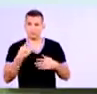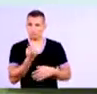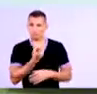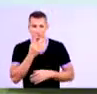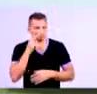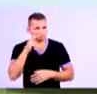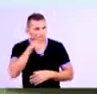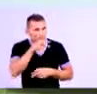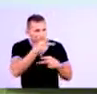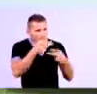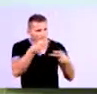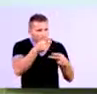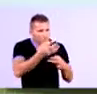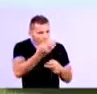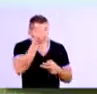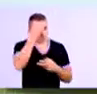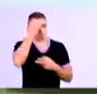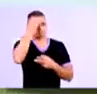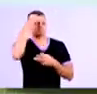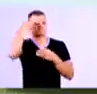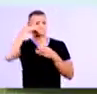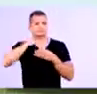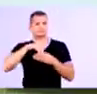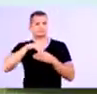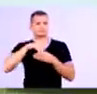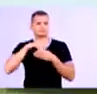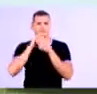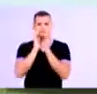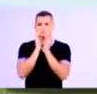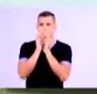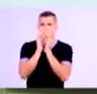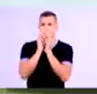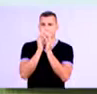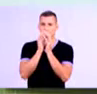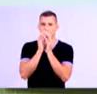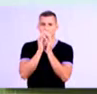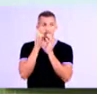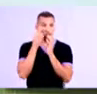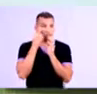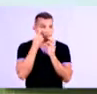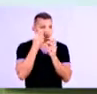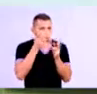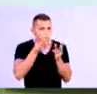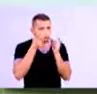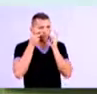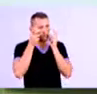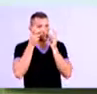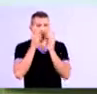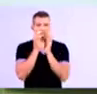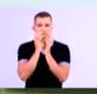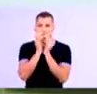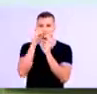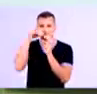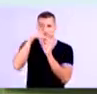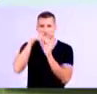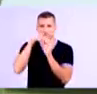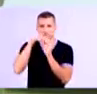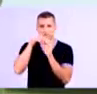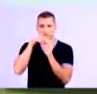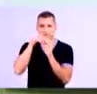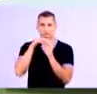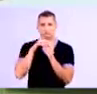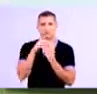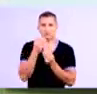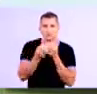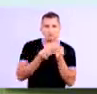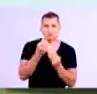atraído para a nossa mente, a gente capta esse objeto pela nossa visão e ele vai não vou entrar aqui em alguns detalhes de como